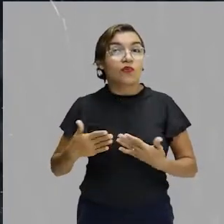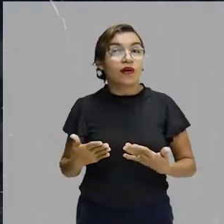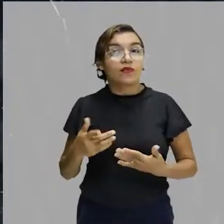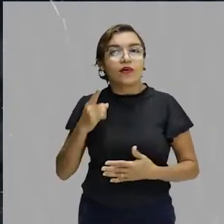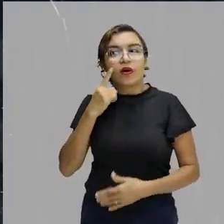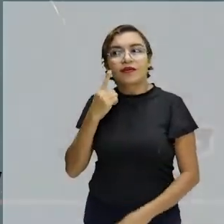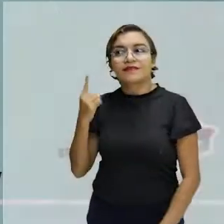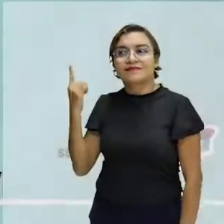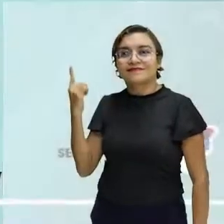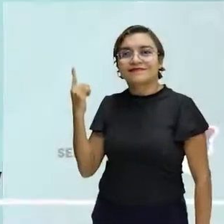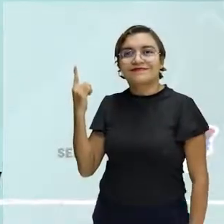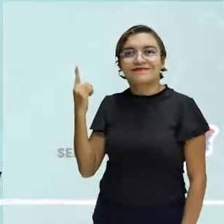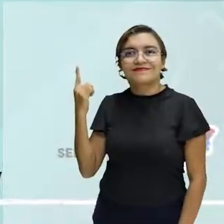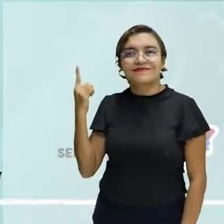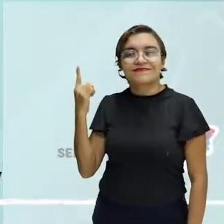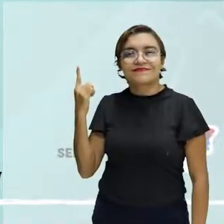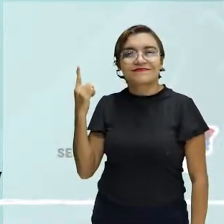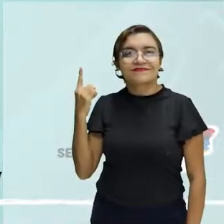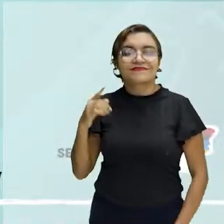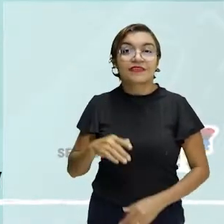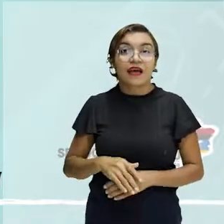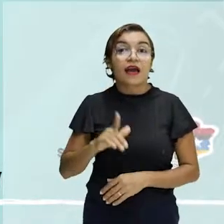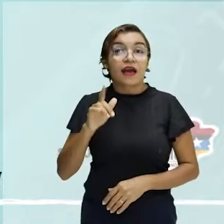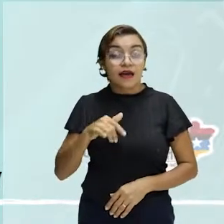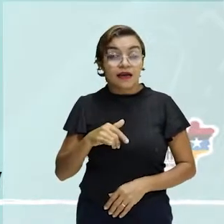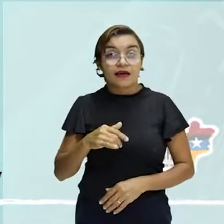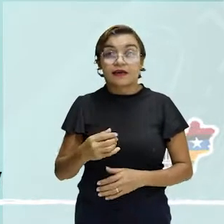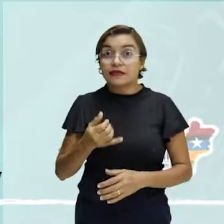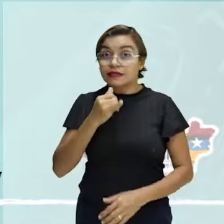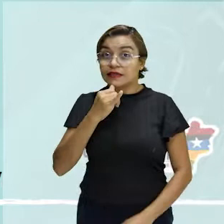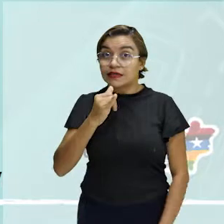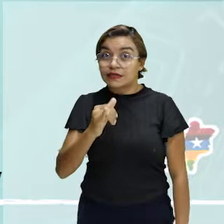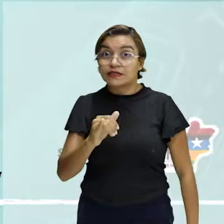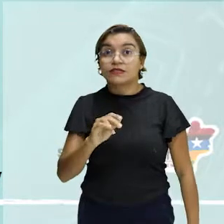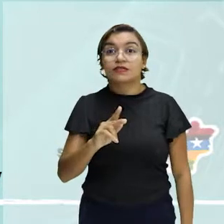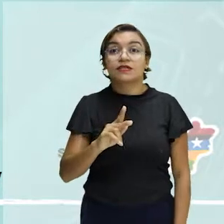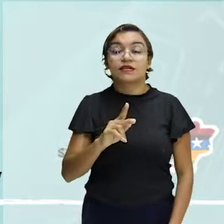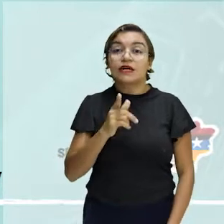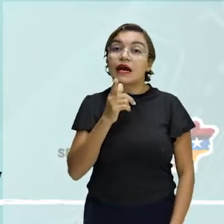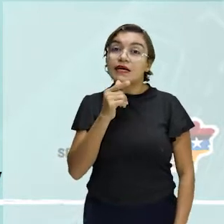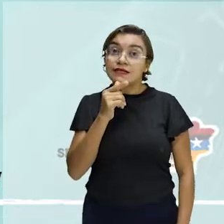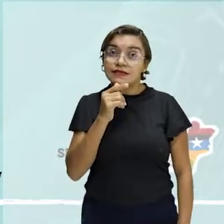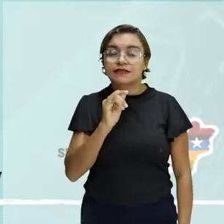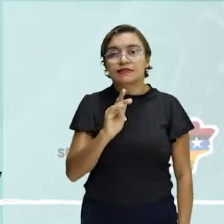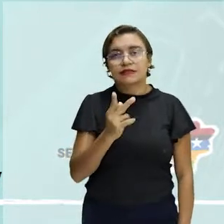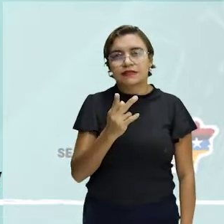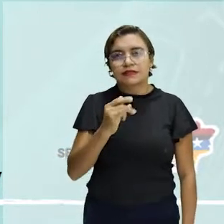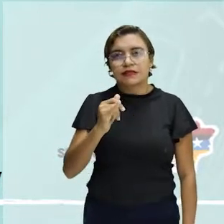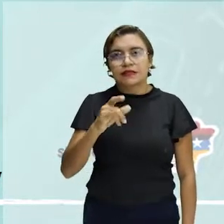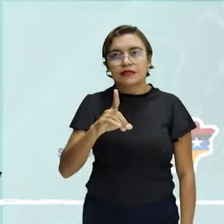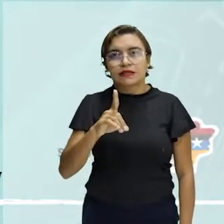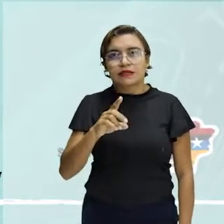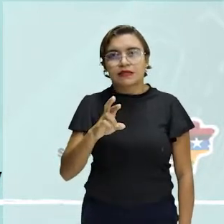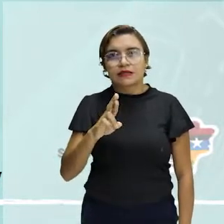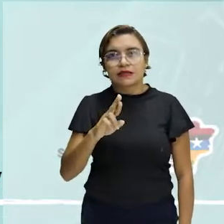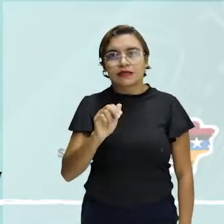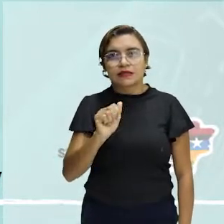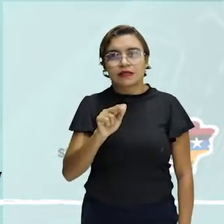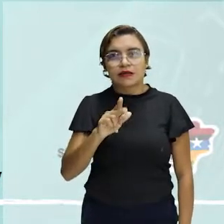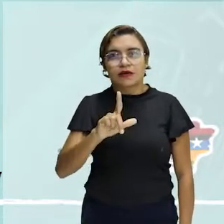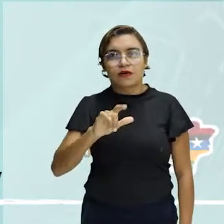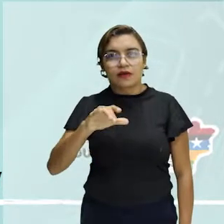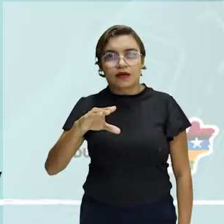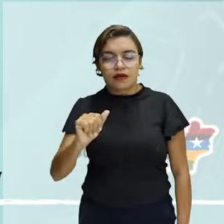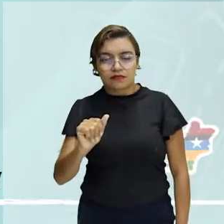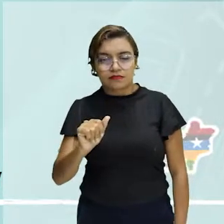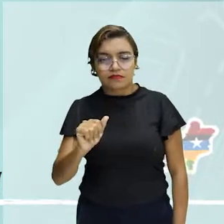aqui. É a energia hidráulica, gente, né? Sem sombra de dúvidas, em torno de 65% da nossa matriz